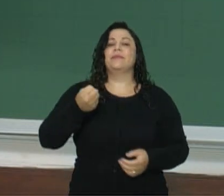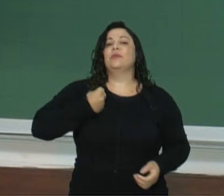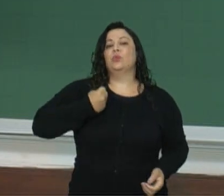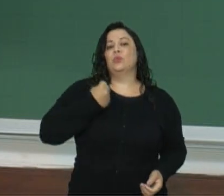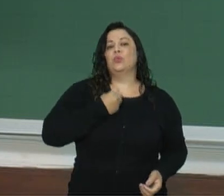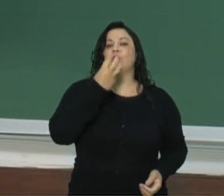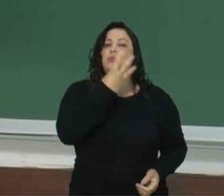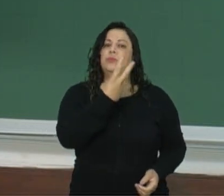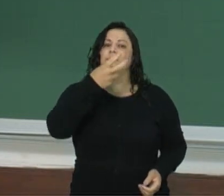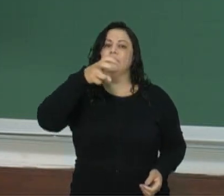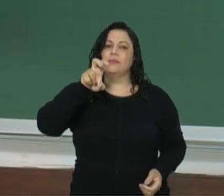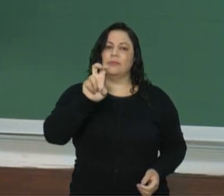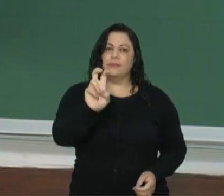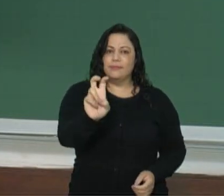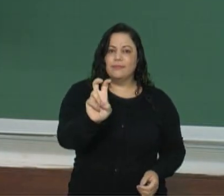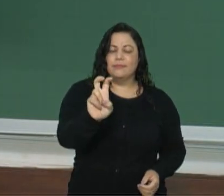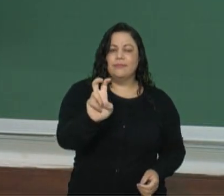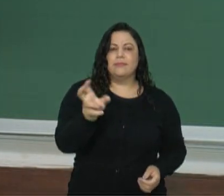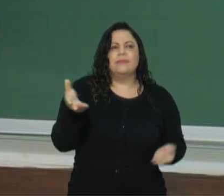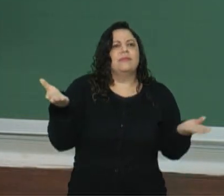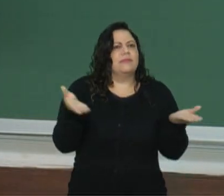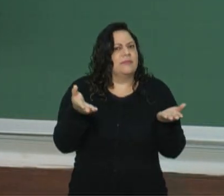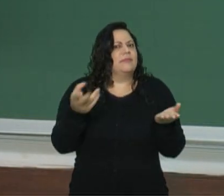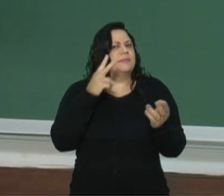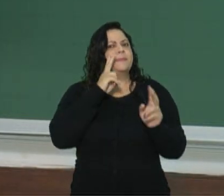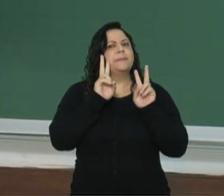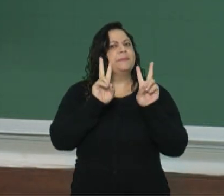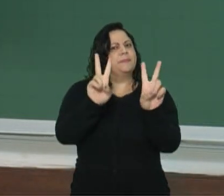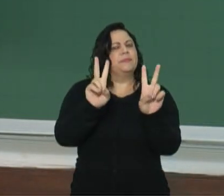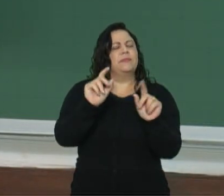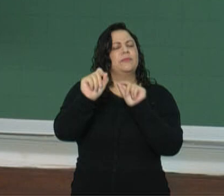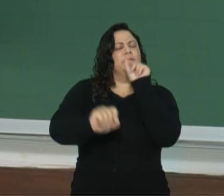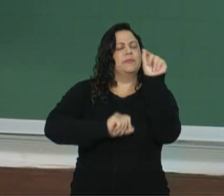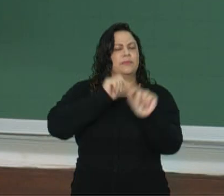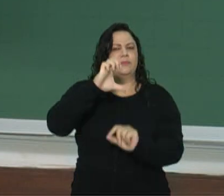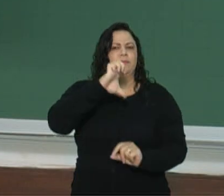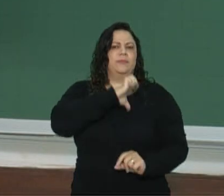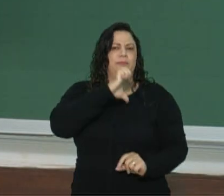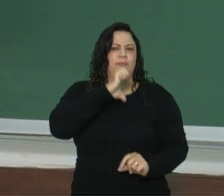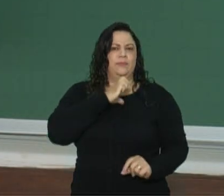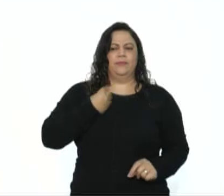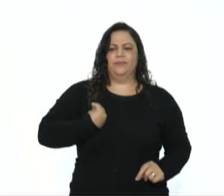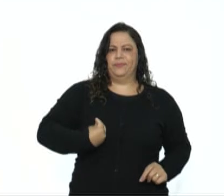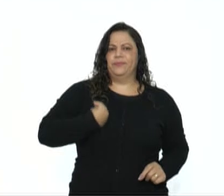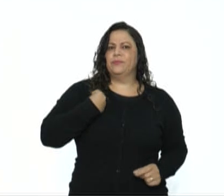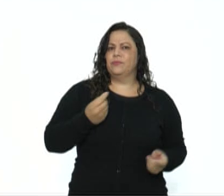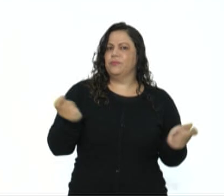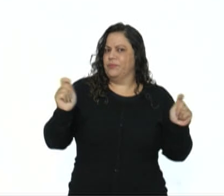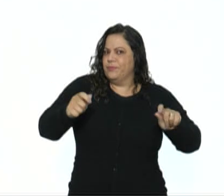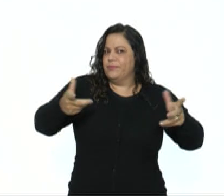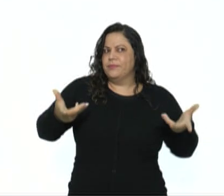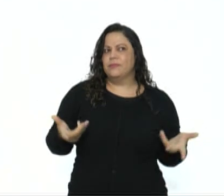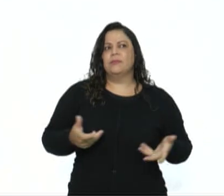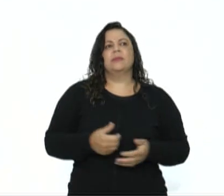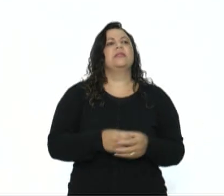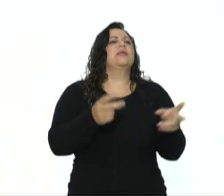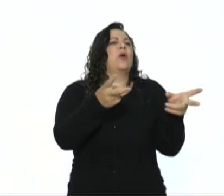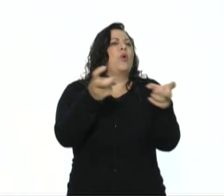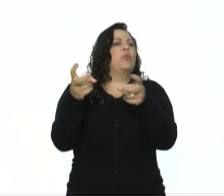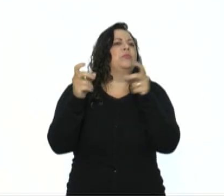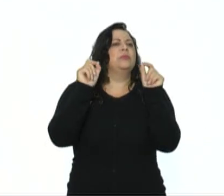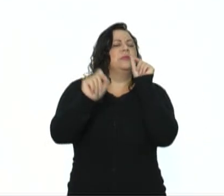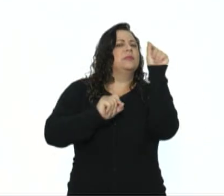35, na qual vimos um pouco da ética existencialista. Então, observamos ali a